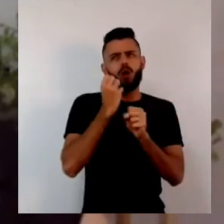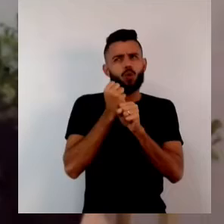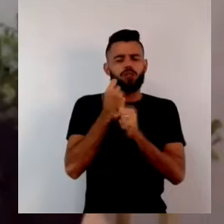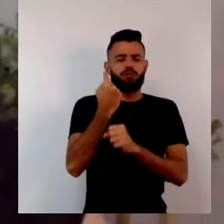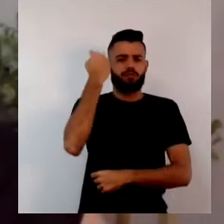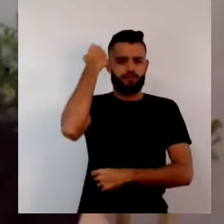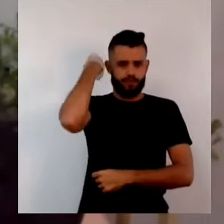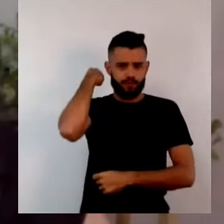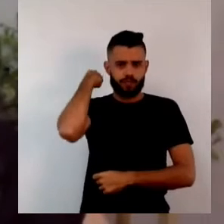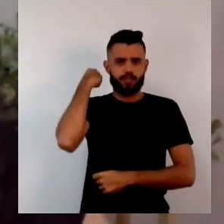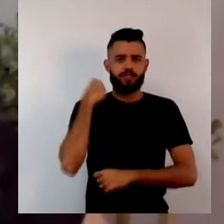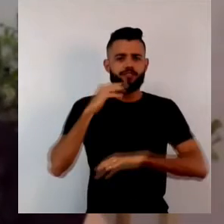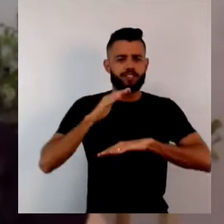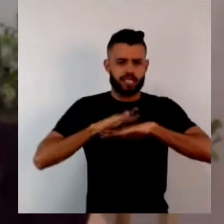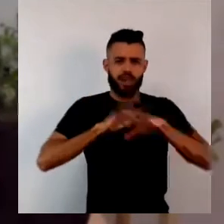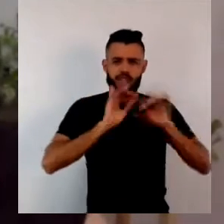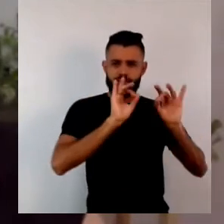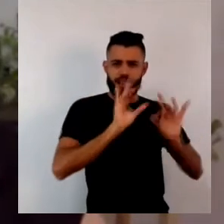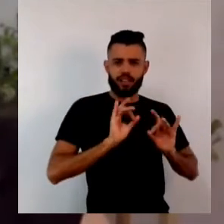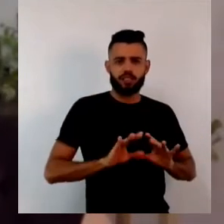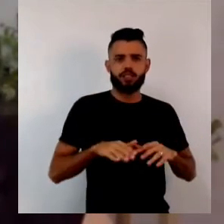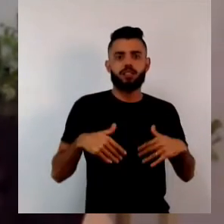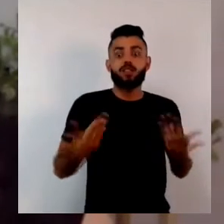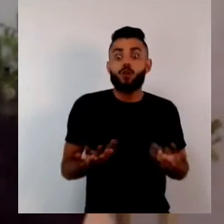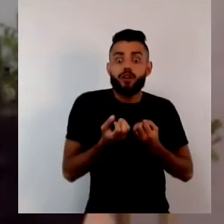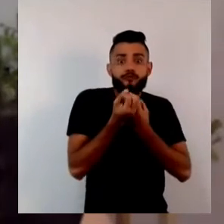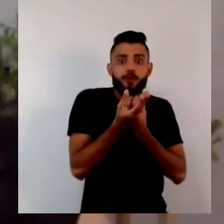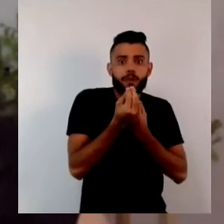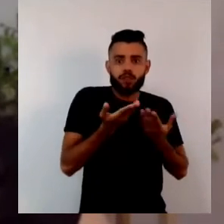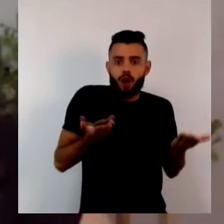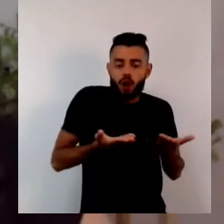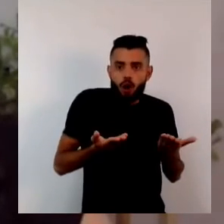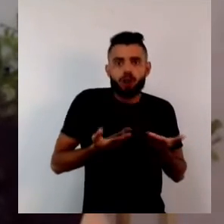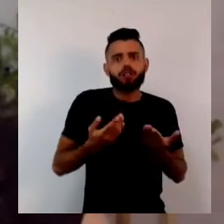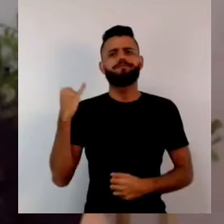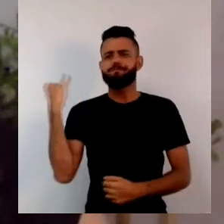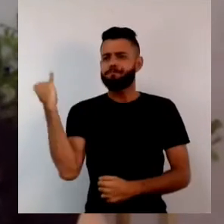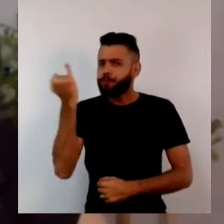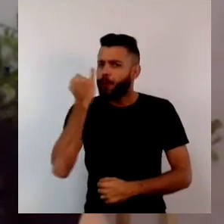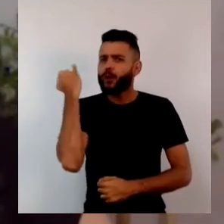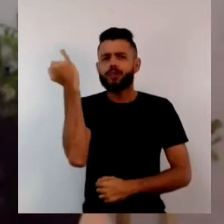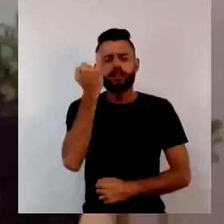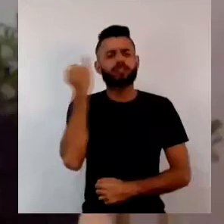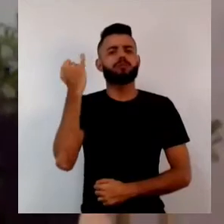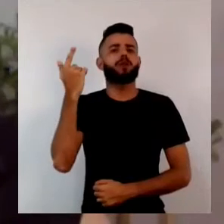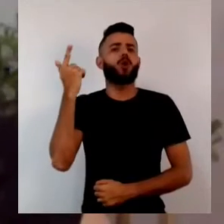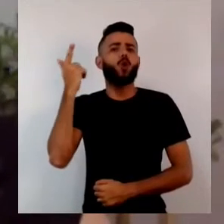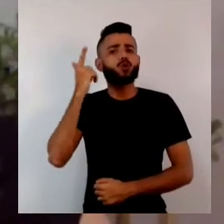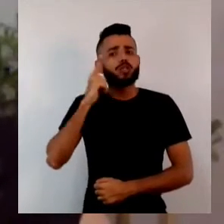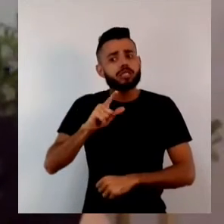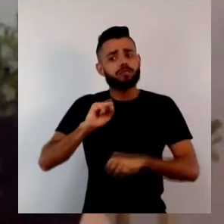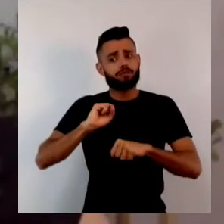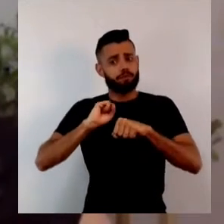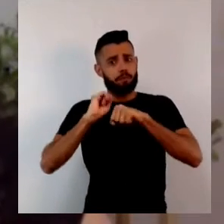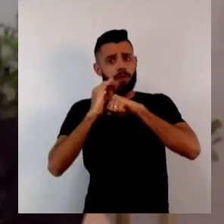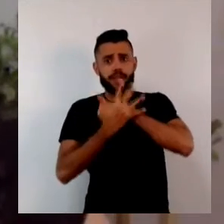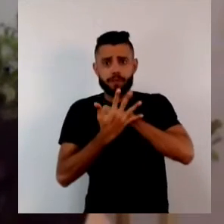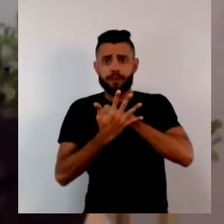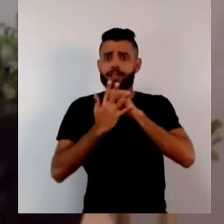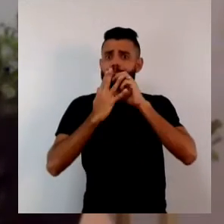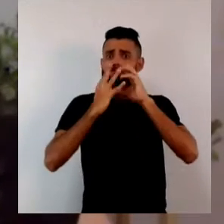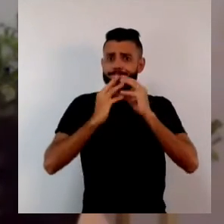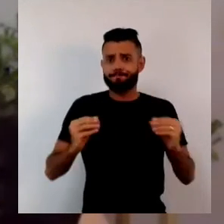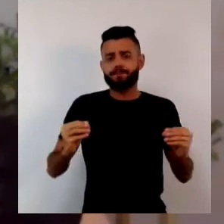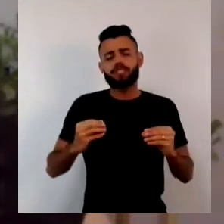nesse momento, está sendo essencial para que a gente possa passar por essa pandemia de modo mais tranquilo, né?